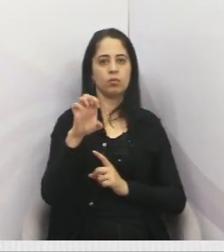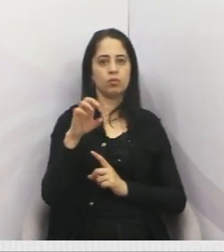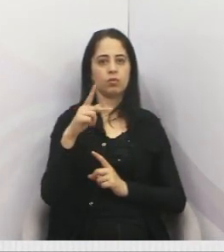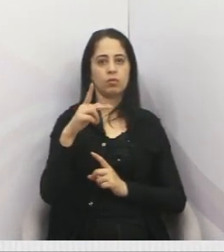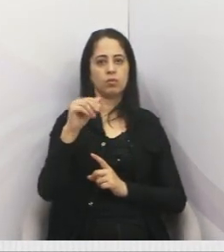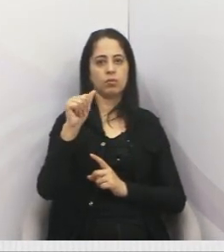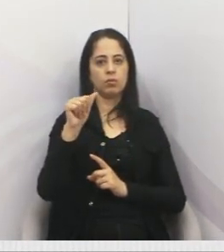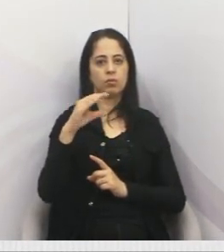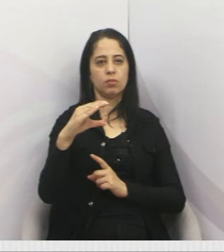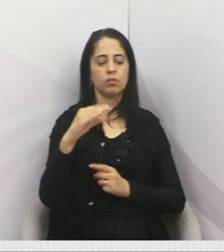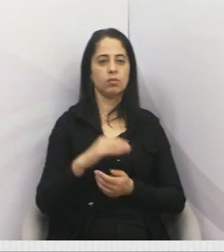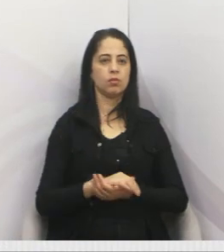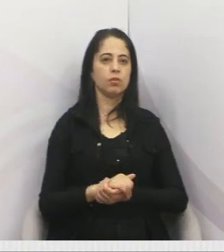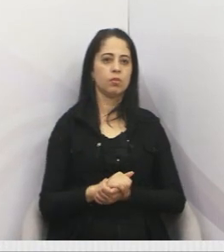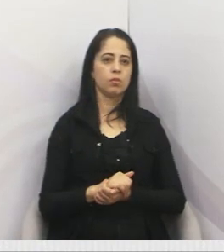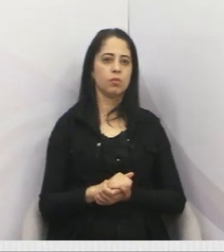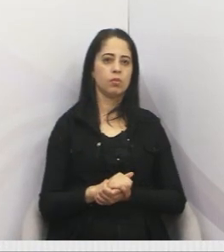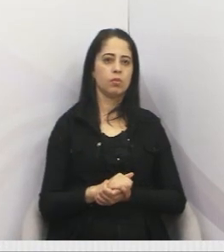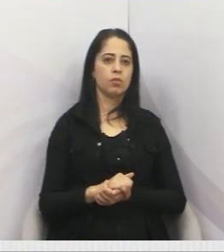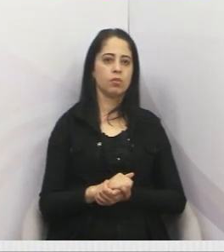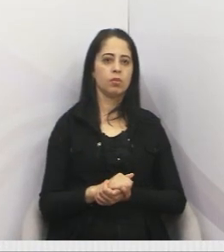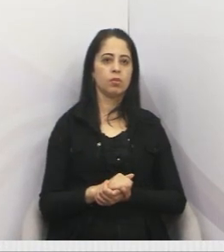CEPAC.